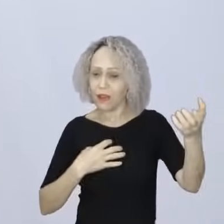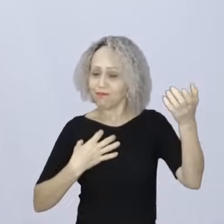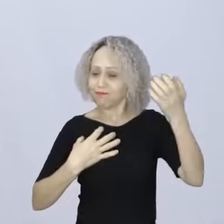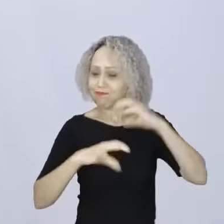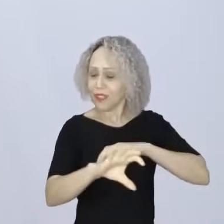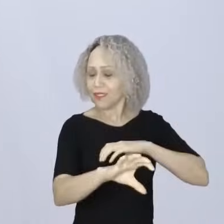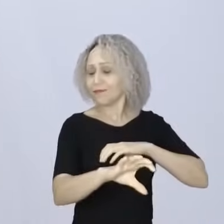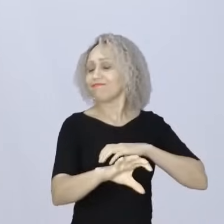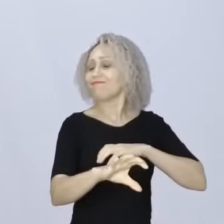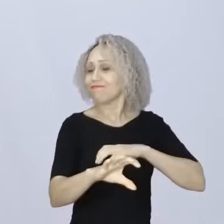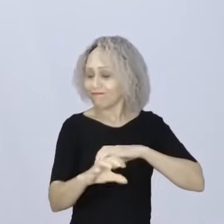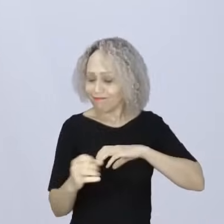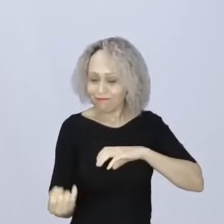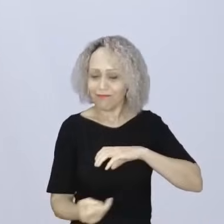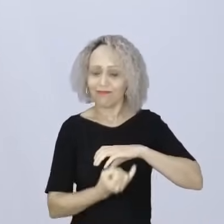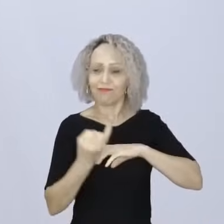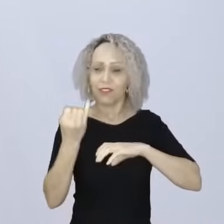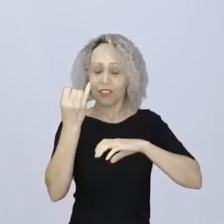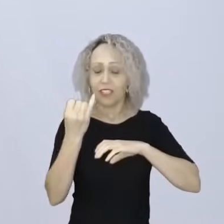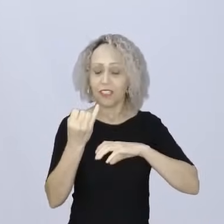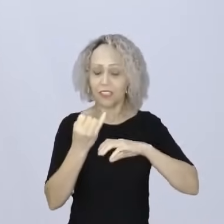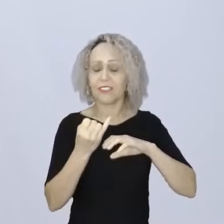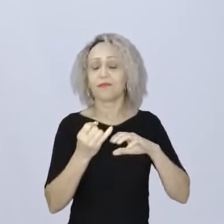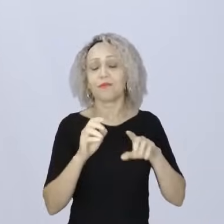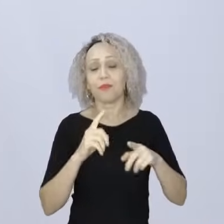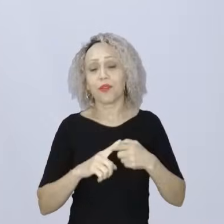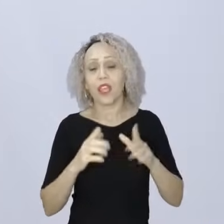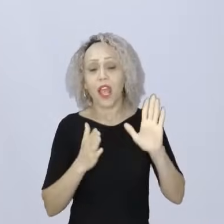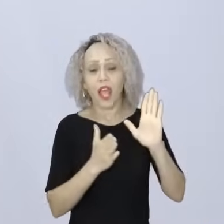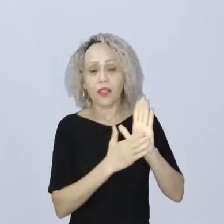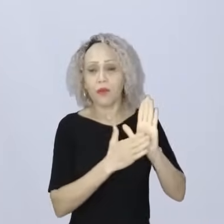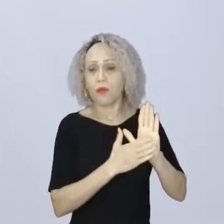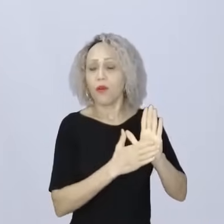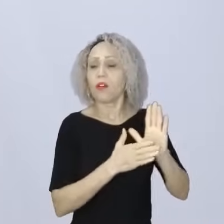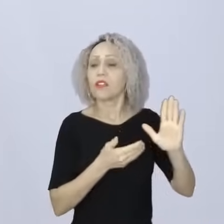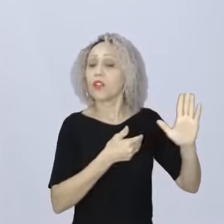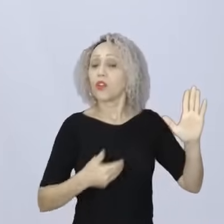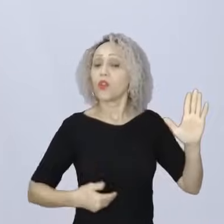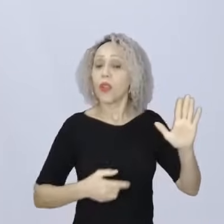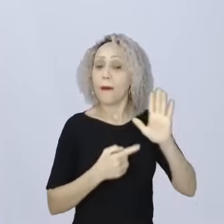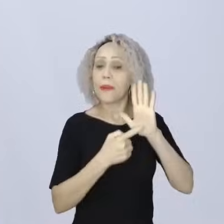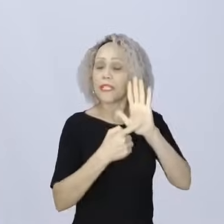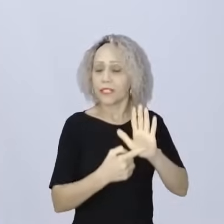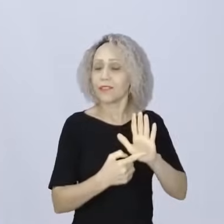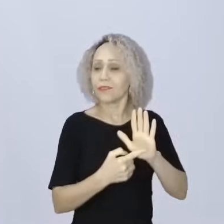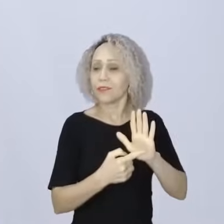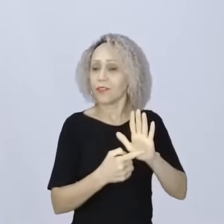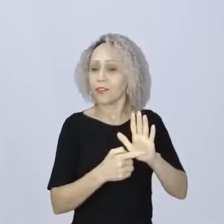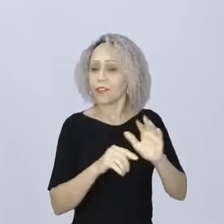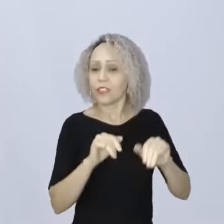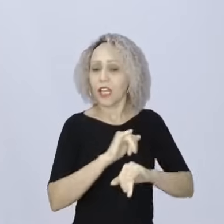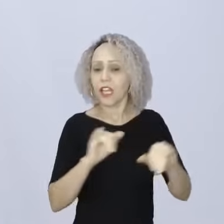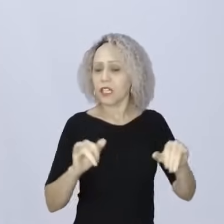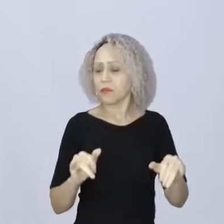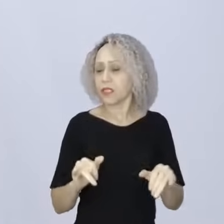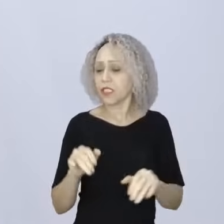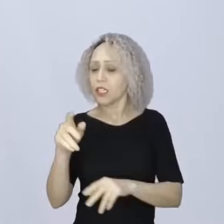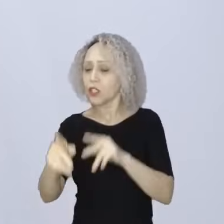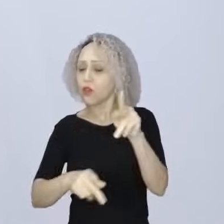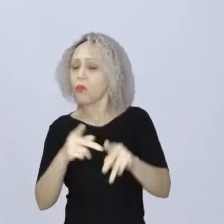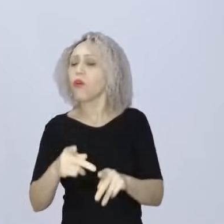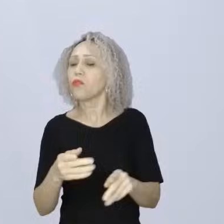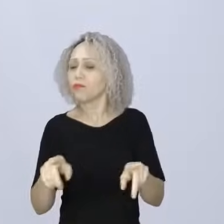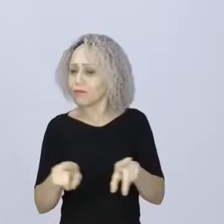as propostas que o presidente Lula apresentou na campanha e o que o governo estava debatendo. Em relação à